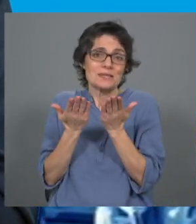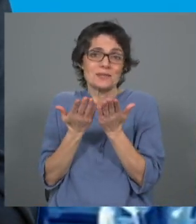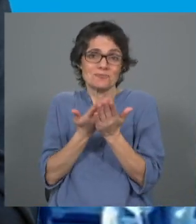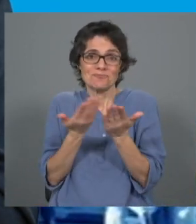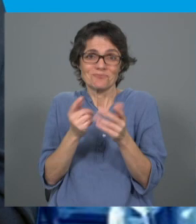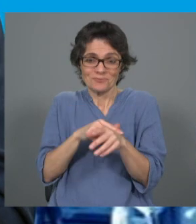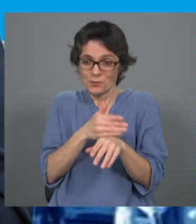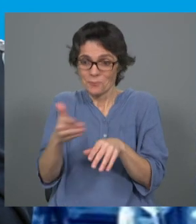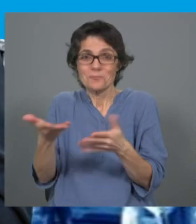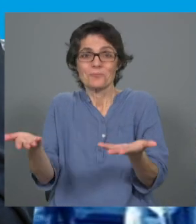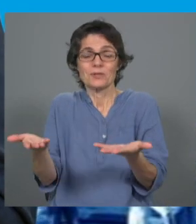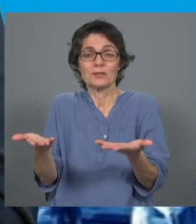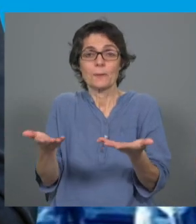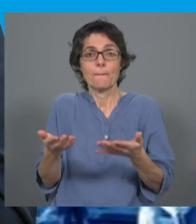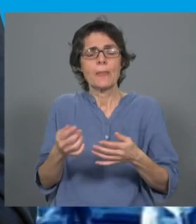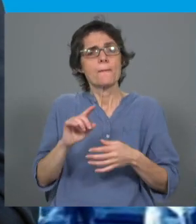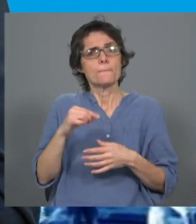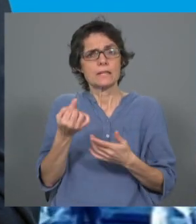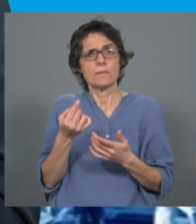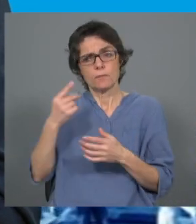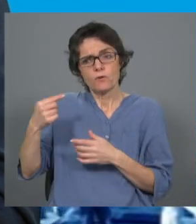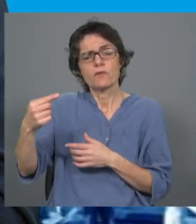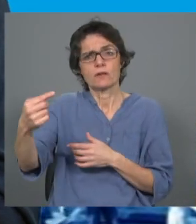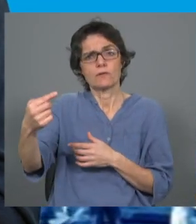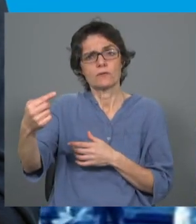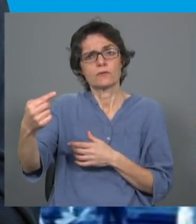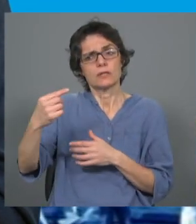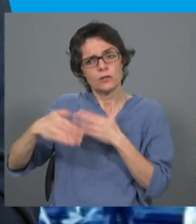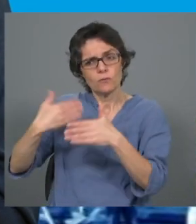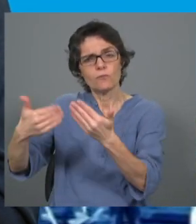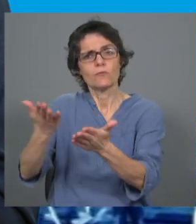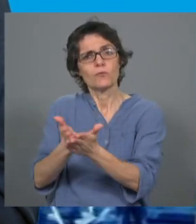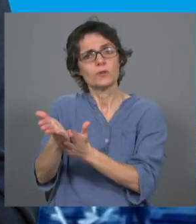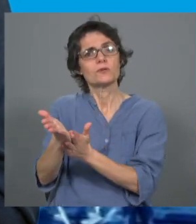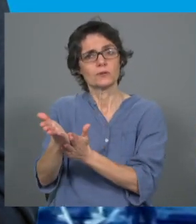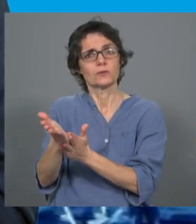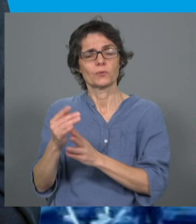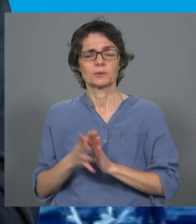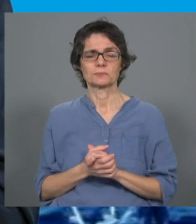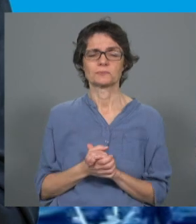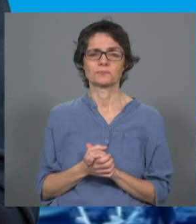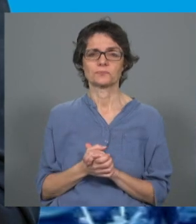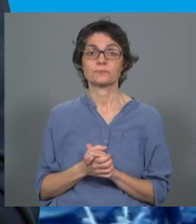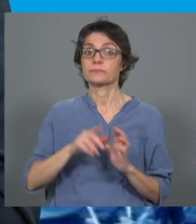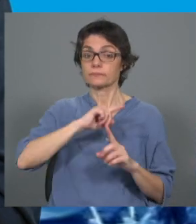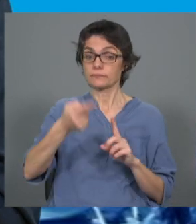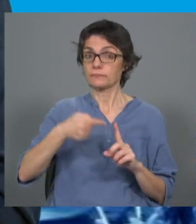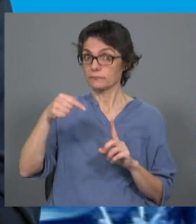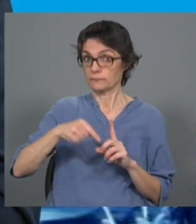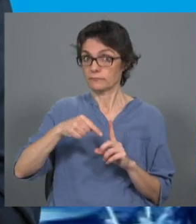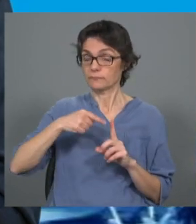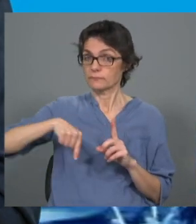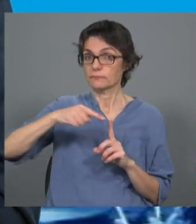no serviço do altar, mas que depois deve transparecer para a vida. É por isso que durante este ano, aproveitando também